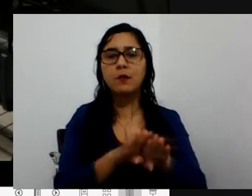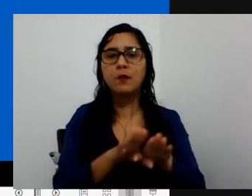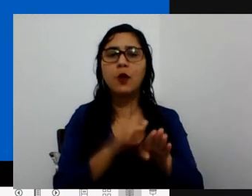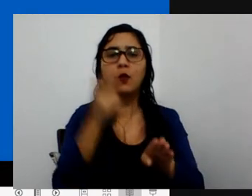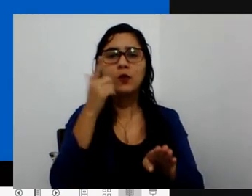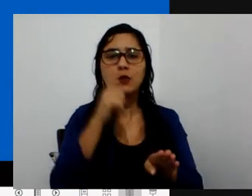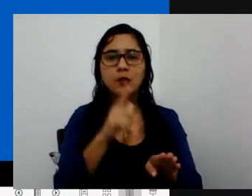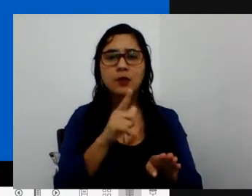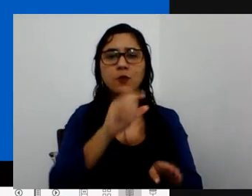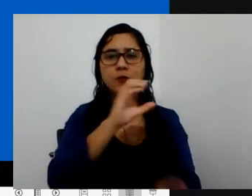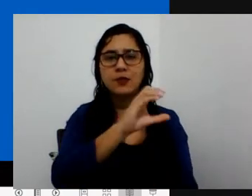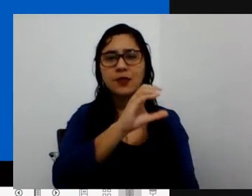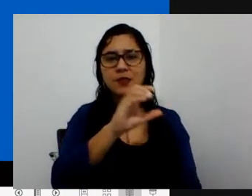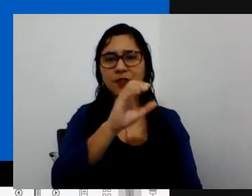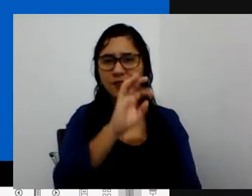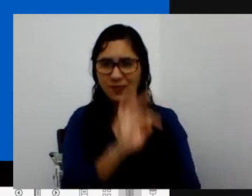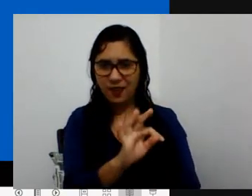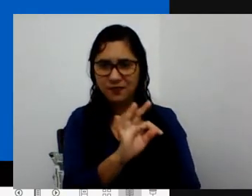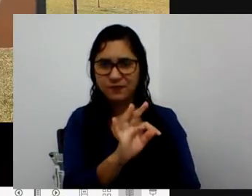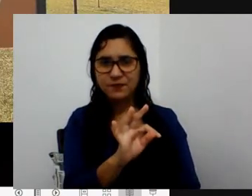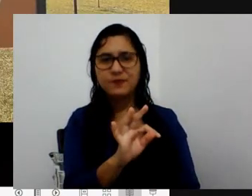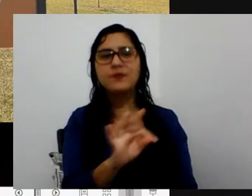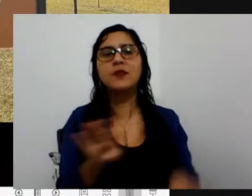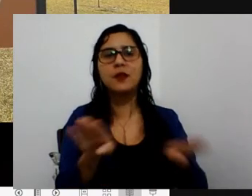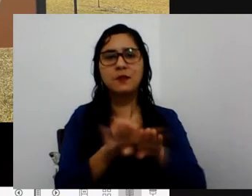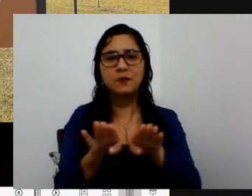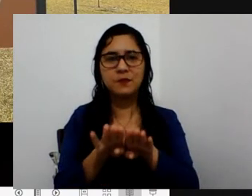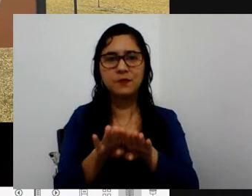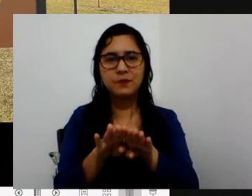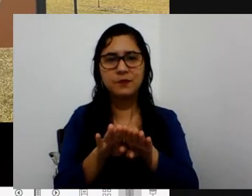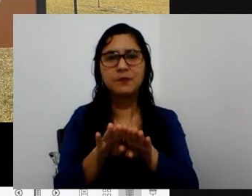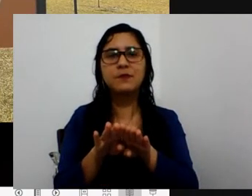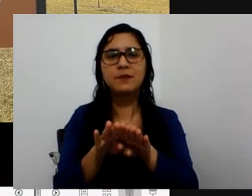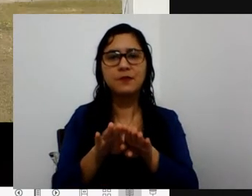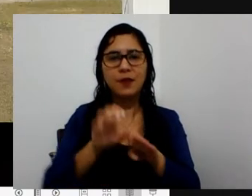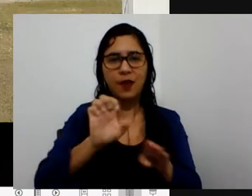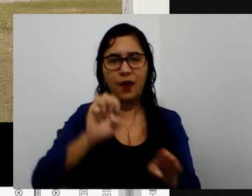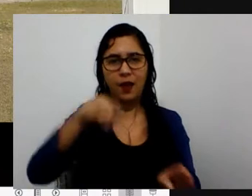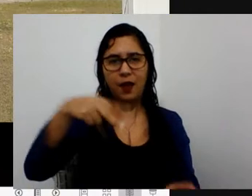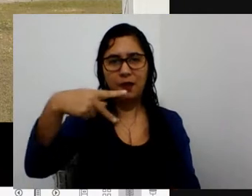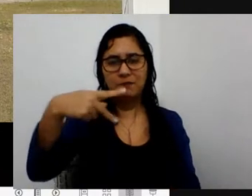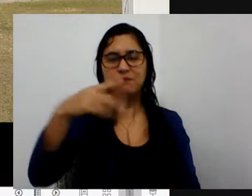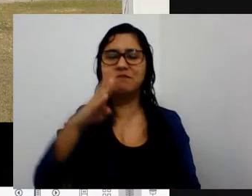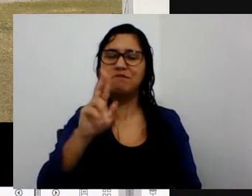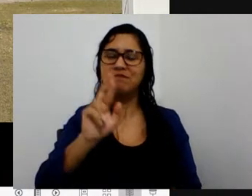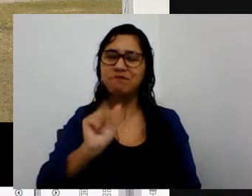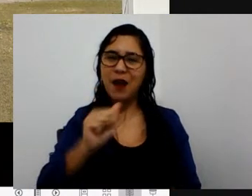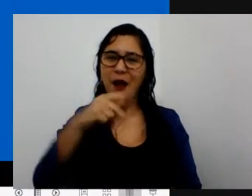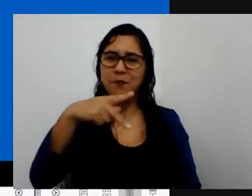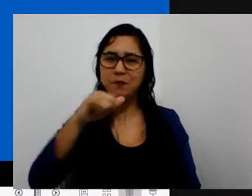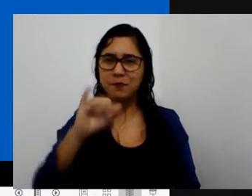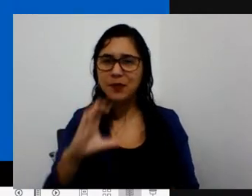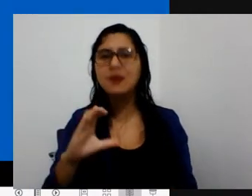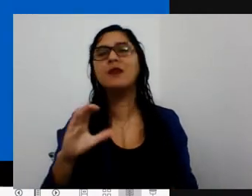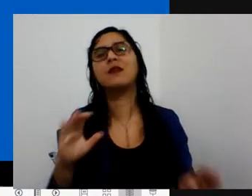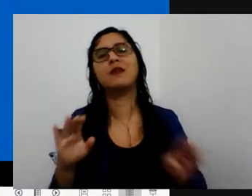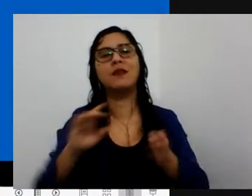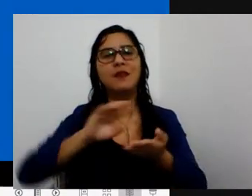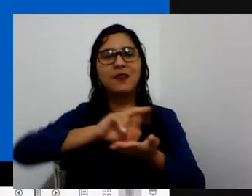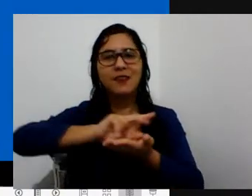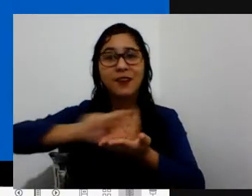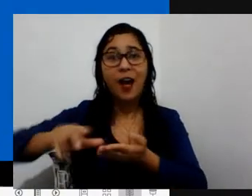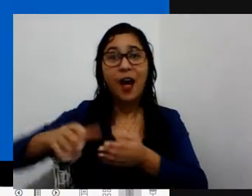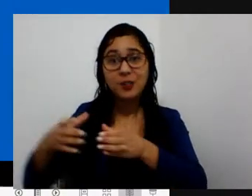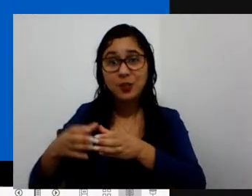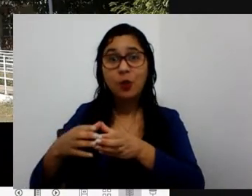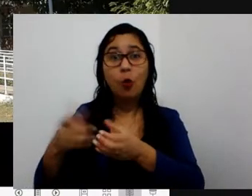com CCT, implementação do mestrado e doutorado acadêmico para inovação, A agência de inovação se tornou